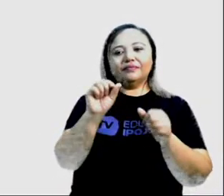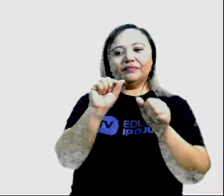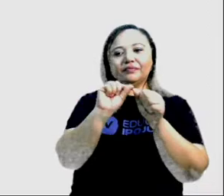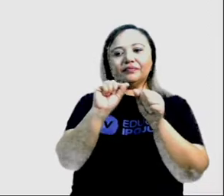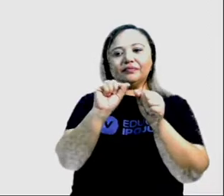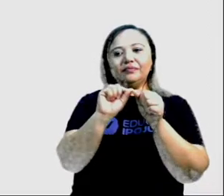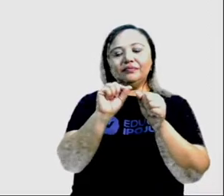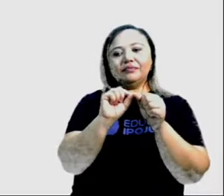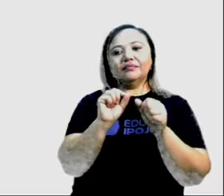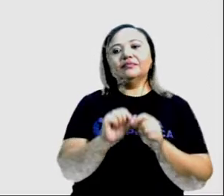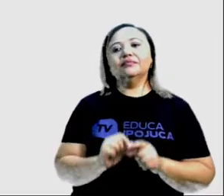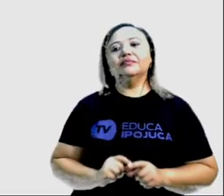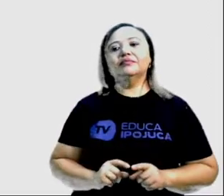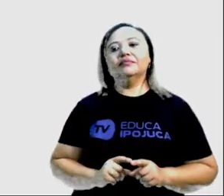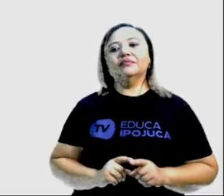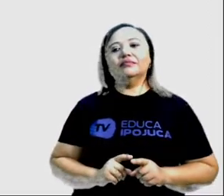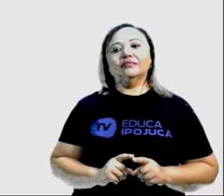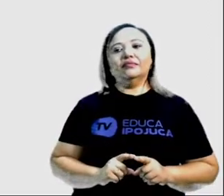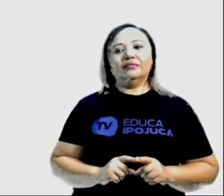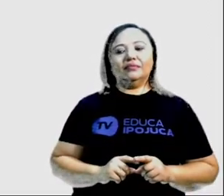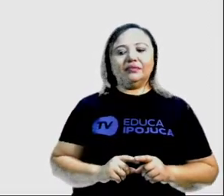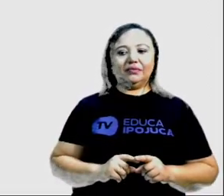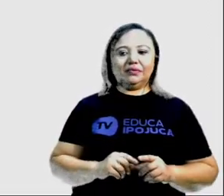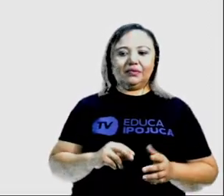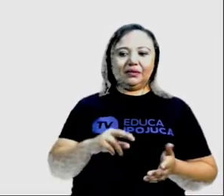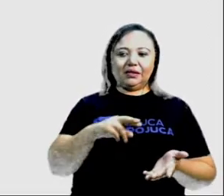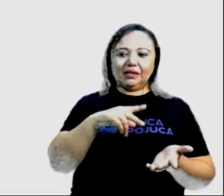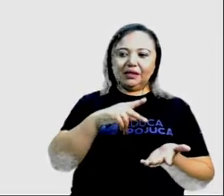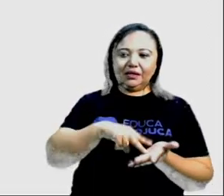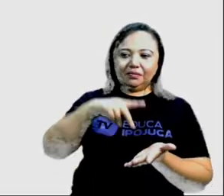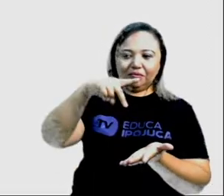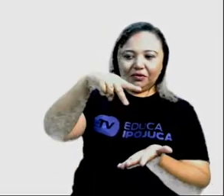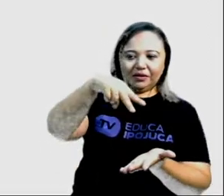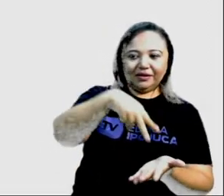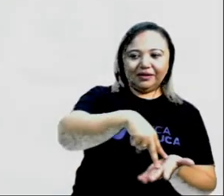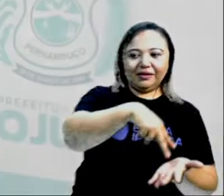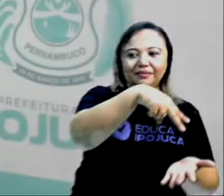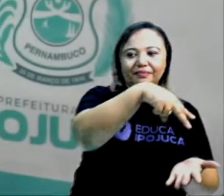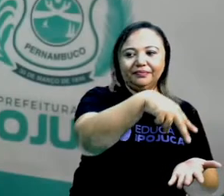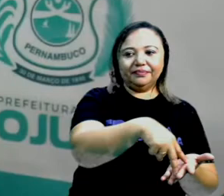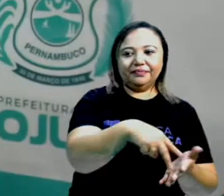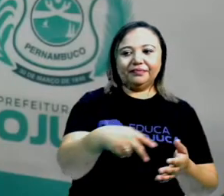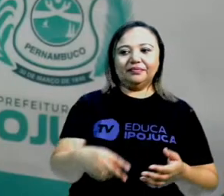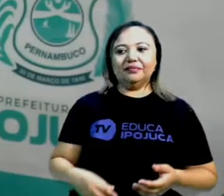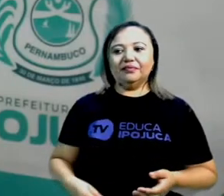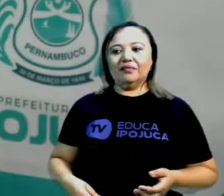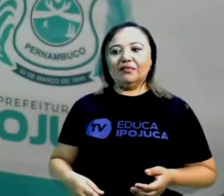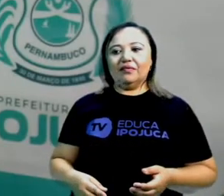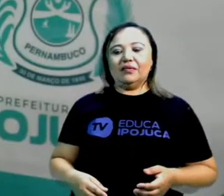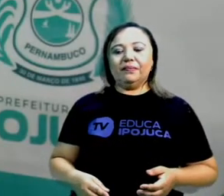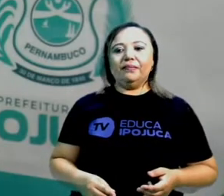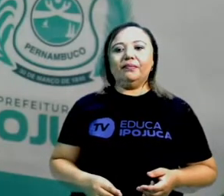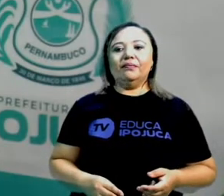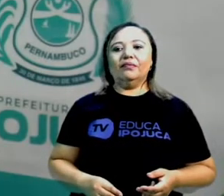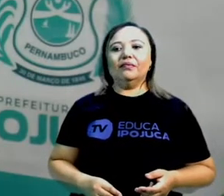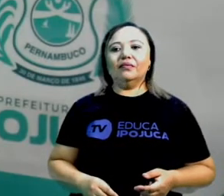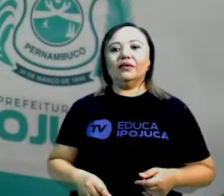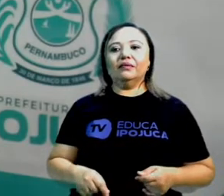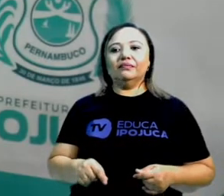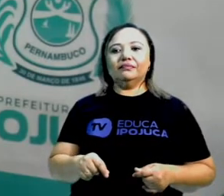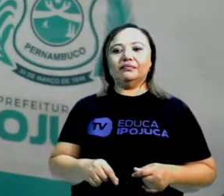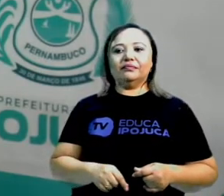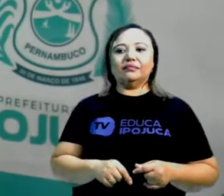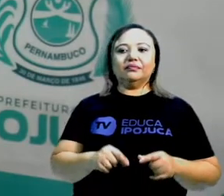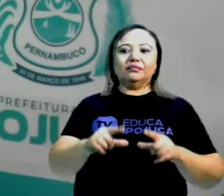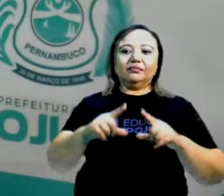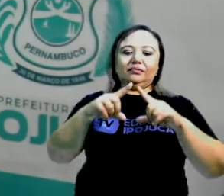aquela brincadeira aqui, de pular os bambolês no chão, como se fosse uma academia. Então,